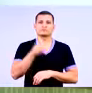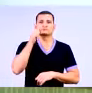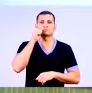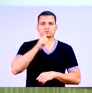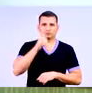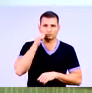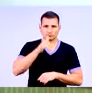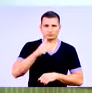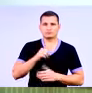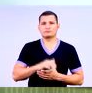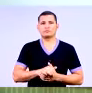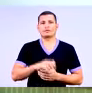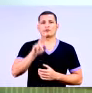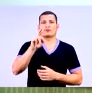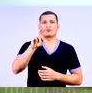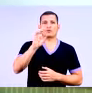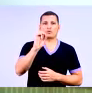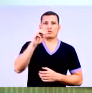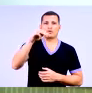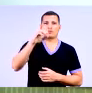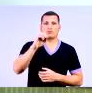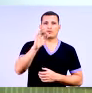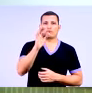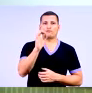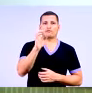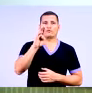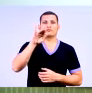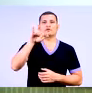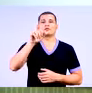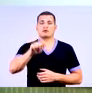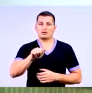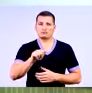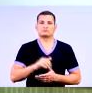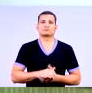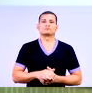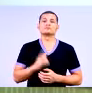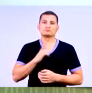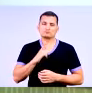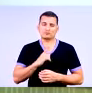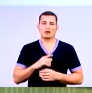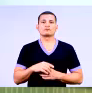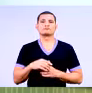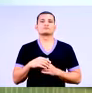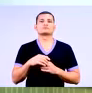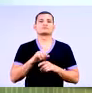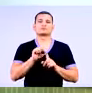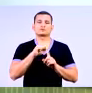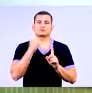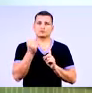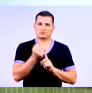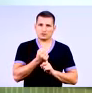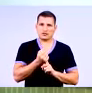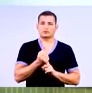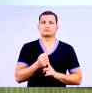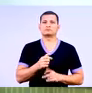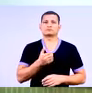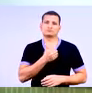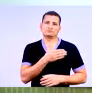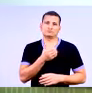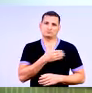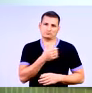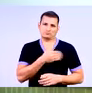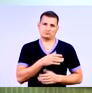a questão da homofobia também, que é uma questão muito latente na nossa sociedade, né? Uma ampla discussão